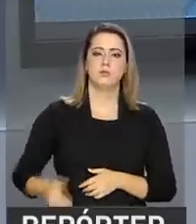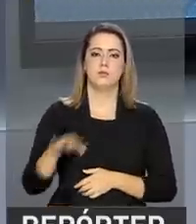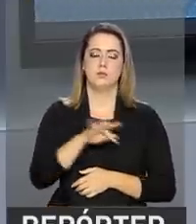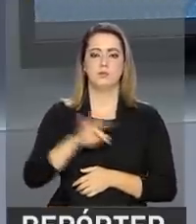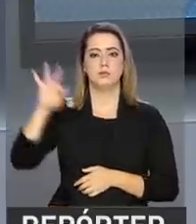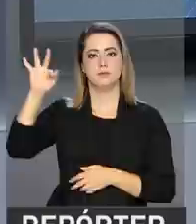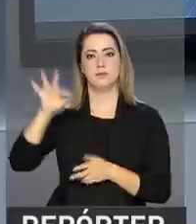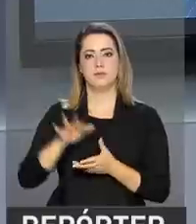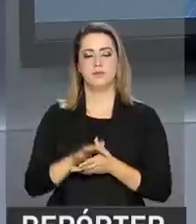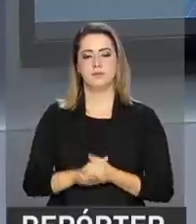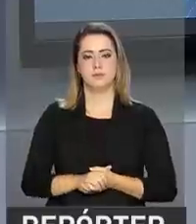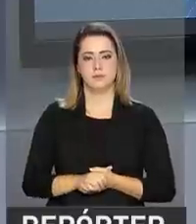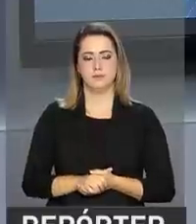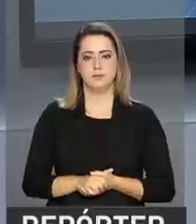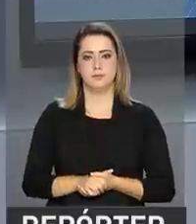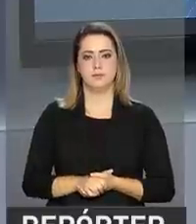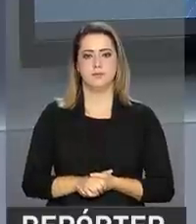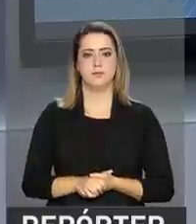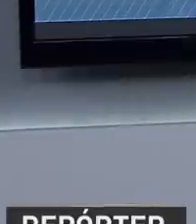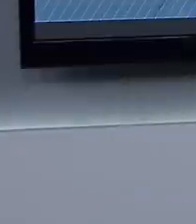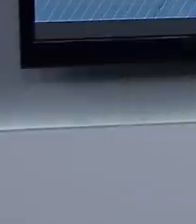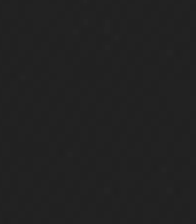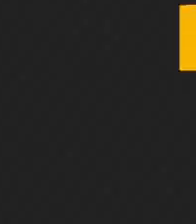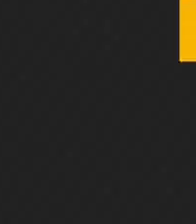NBR, a TV do Governo Federal.